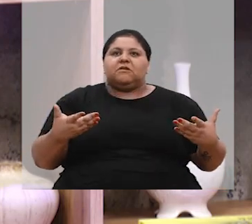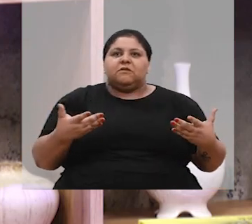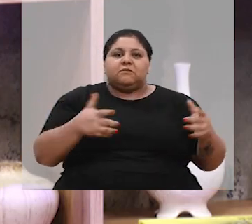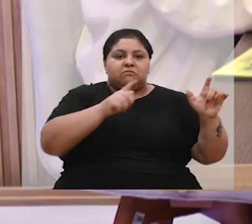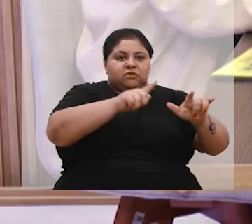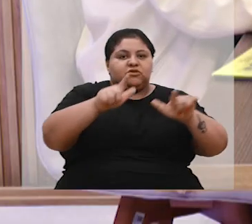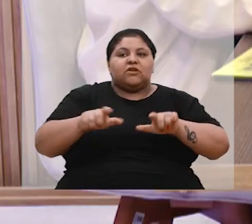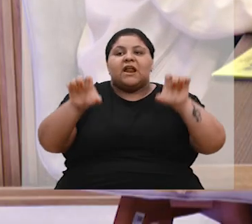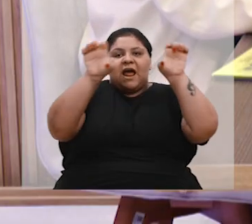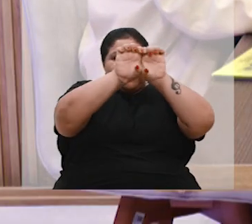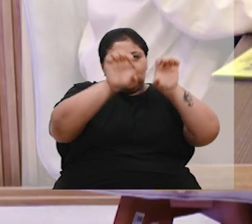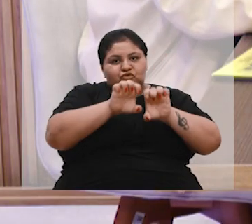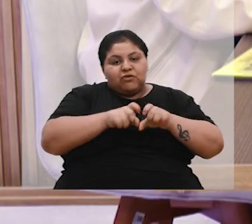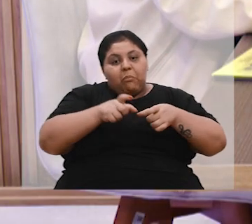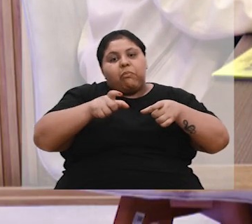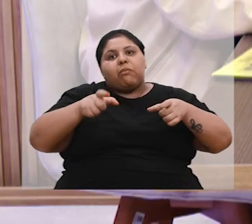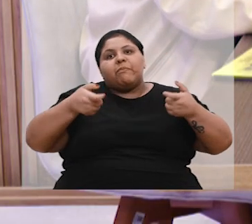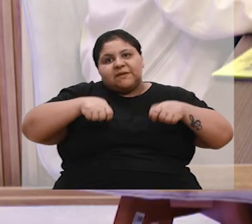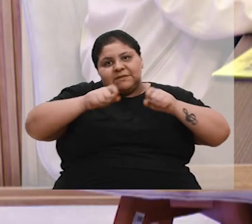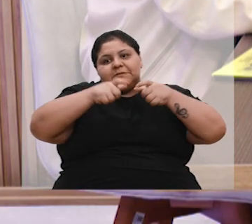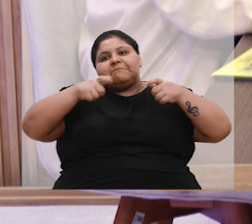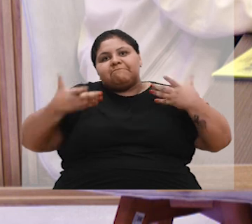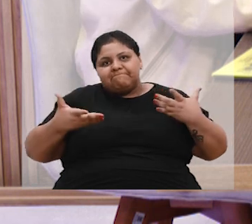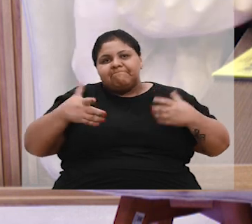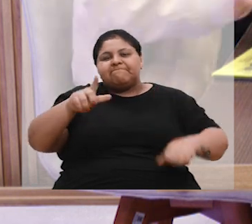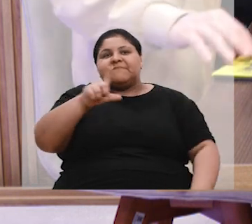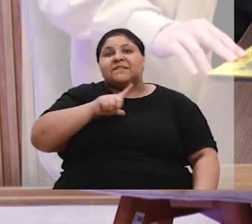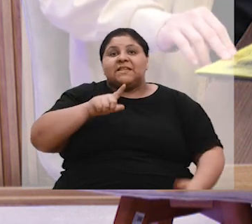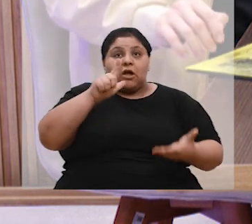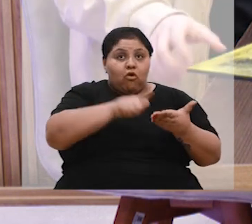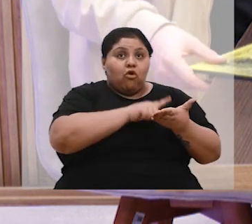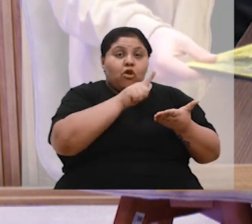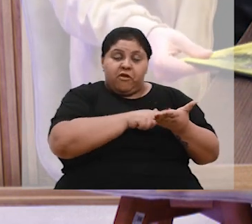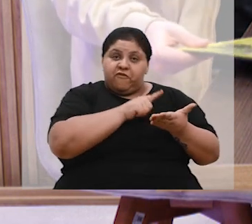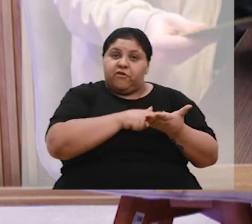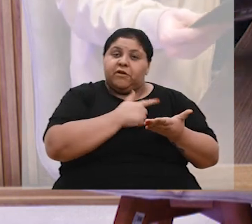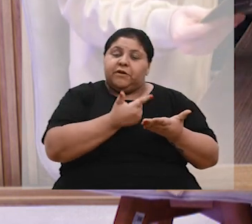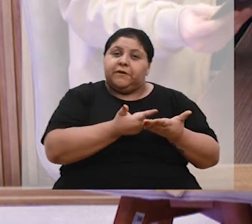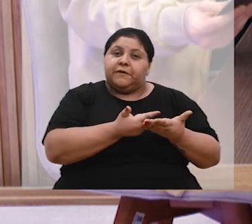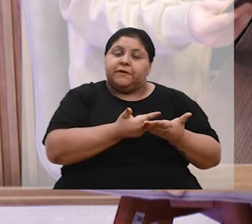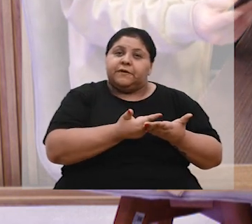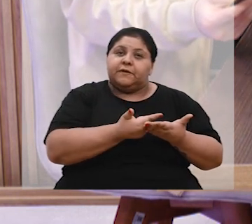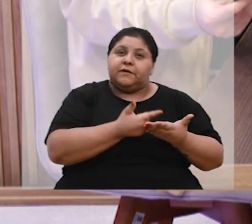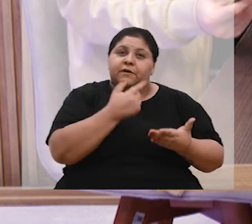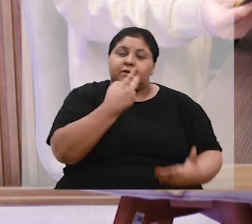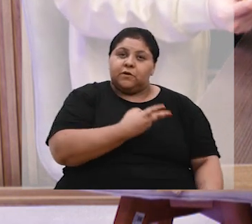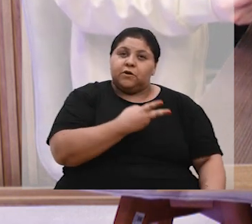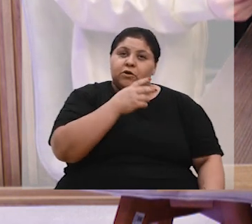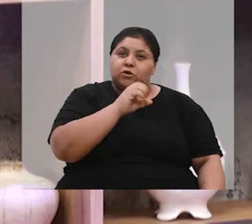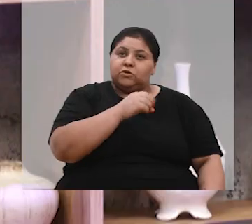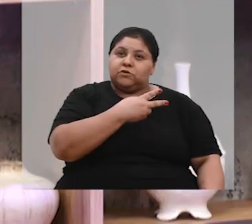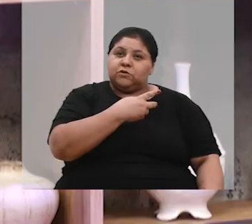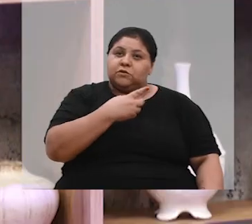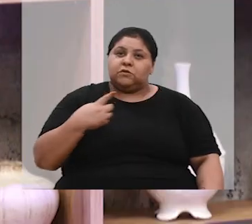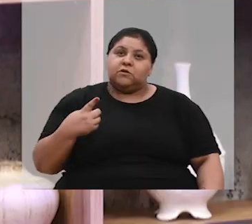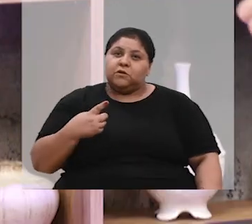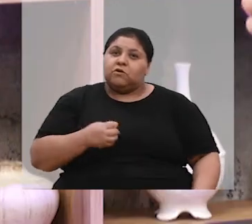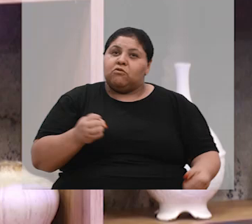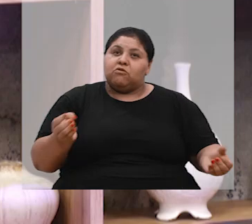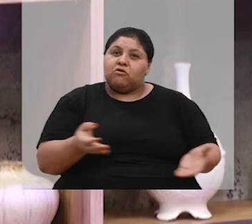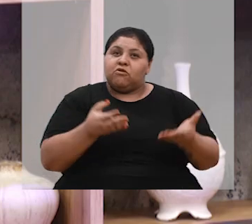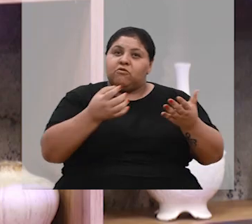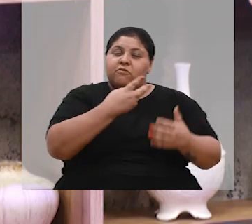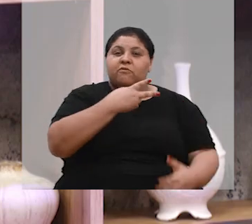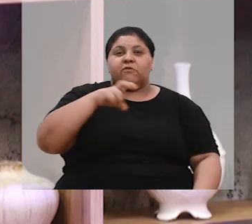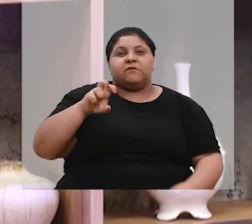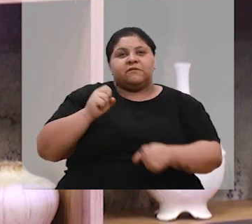enfim, a estrutura tende a aumentar, né? Sim. E a gente tem um livro que até que foi lançado em 2021, quando se celebrou